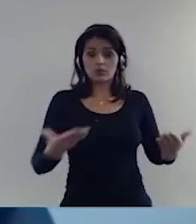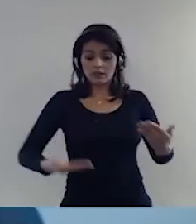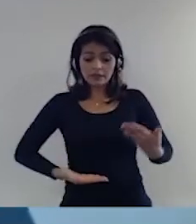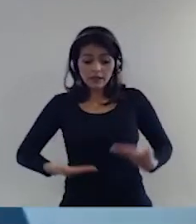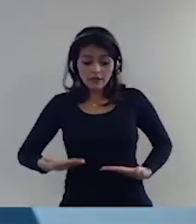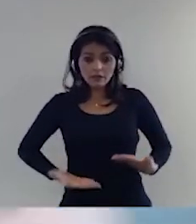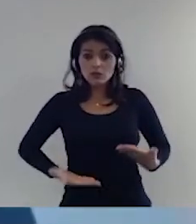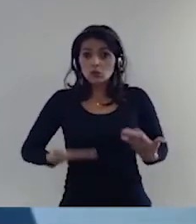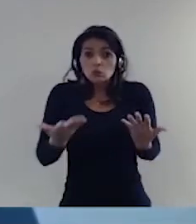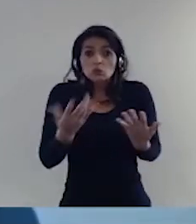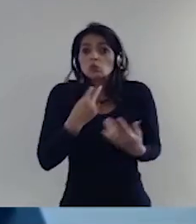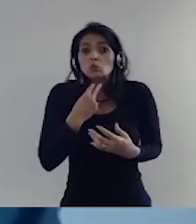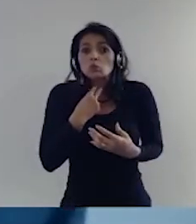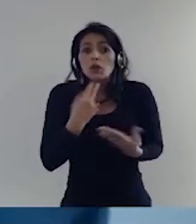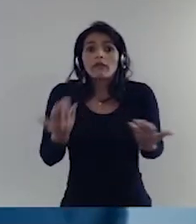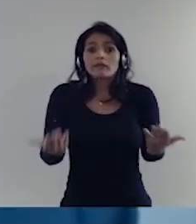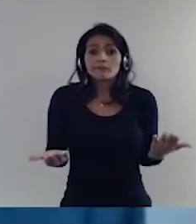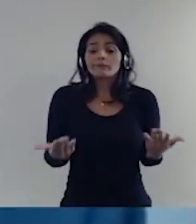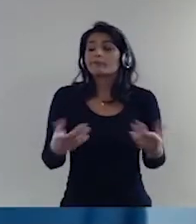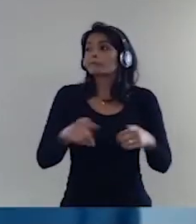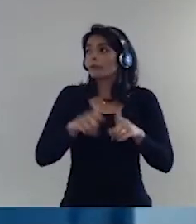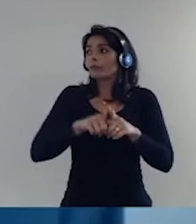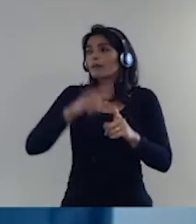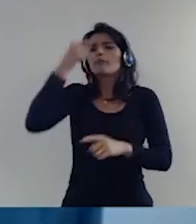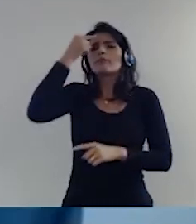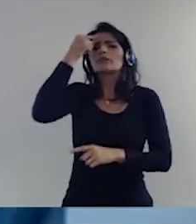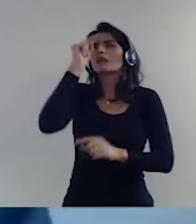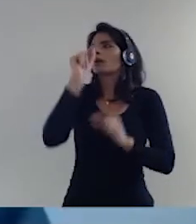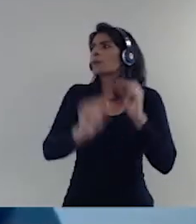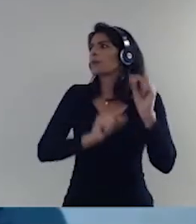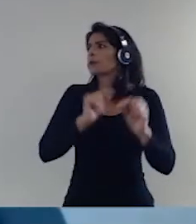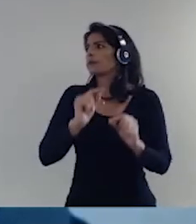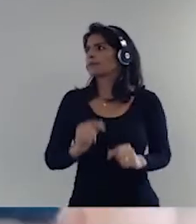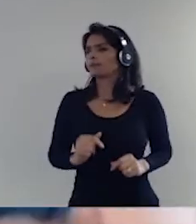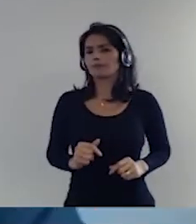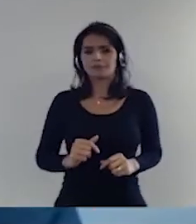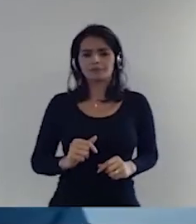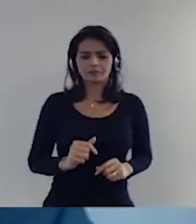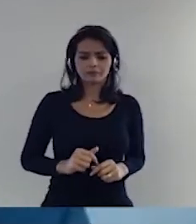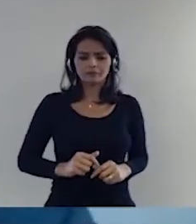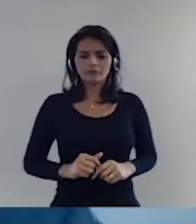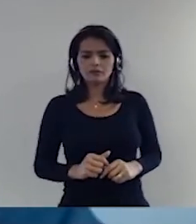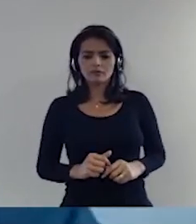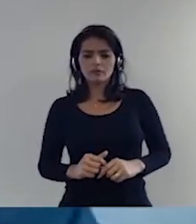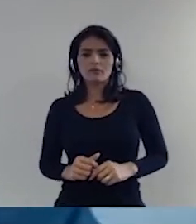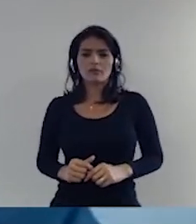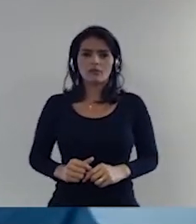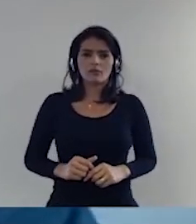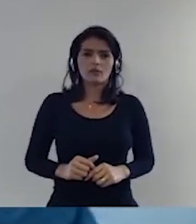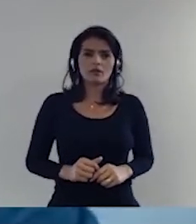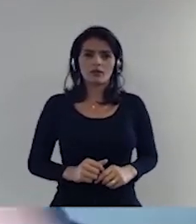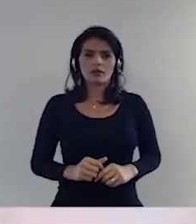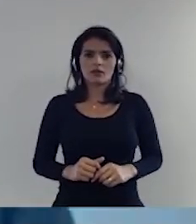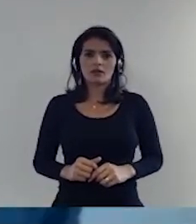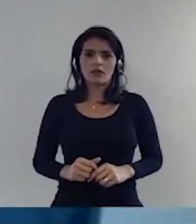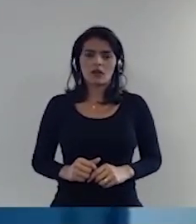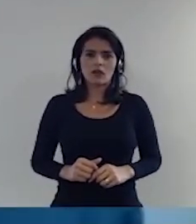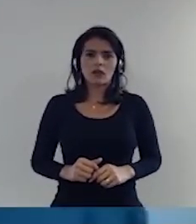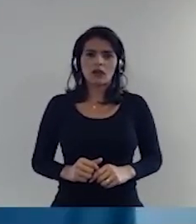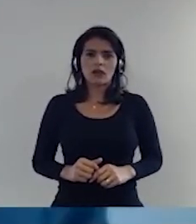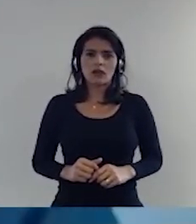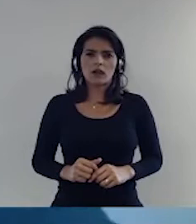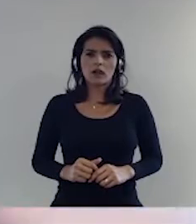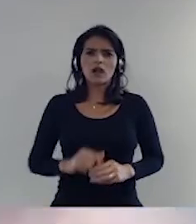serviço. Ou pensemos ainda uma hipótese em que os produtos se tornaram os insumos